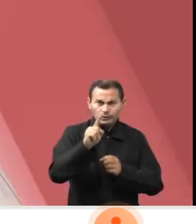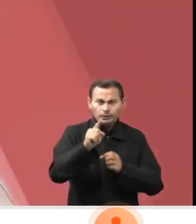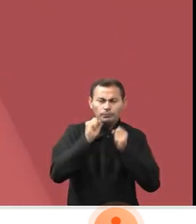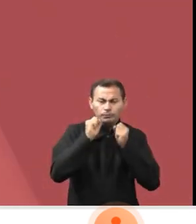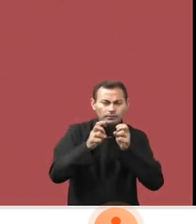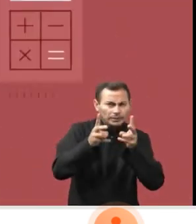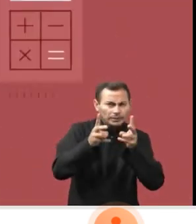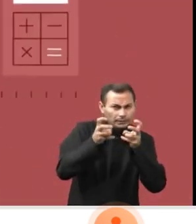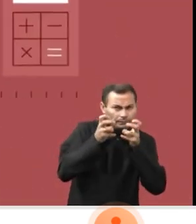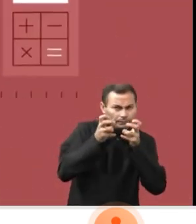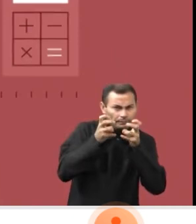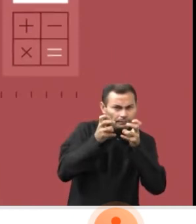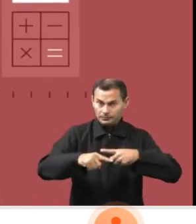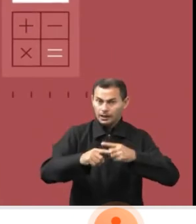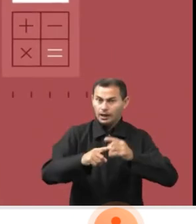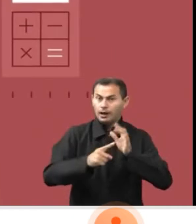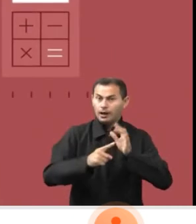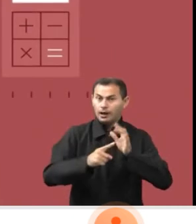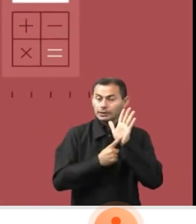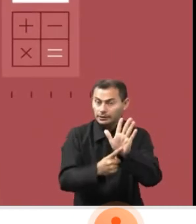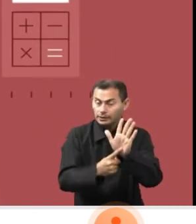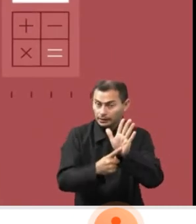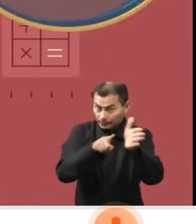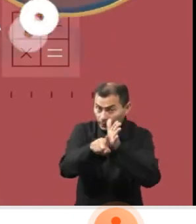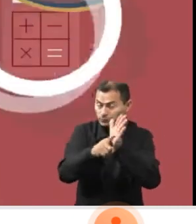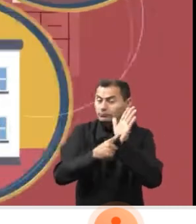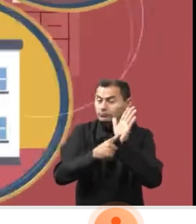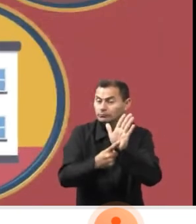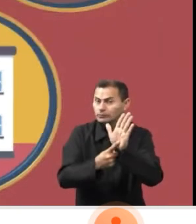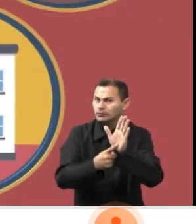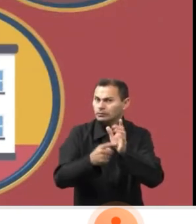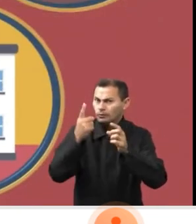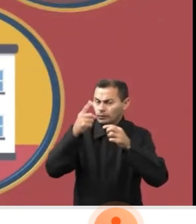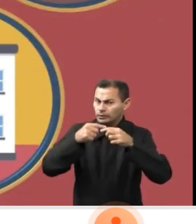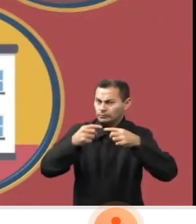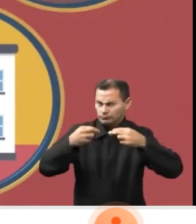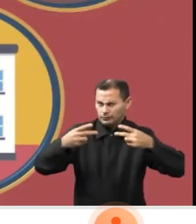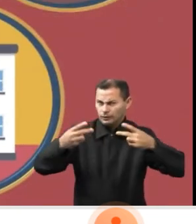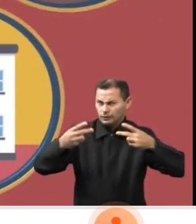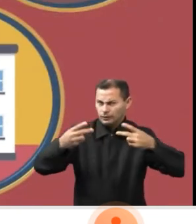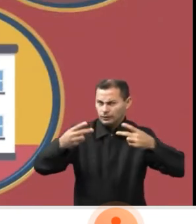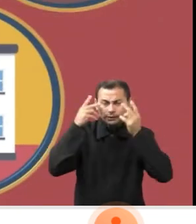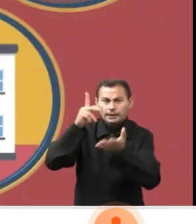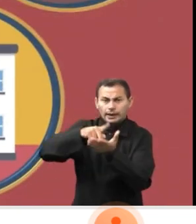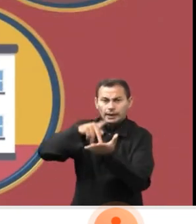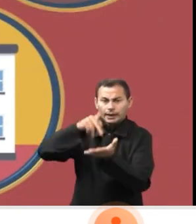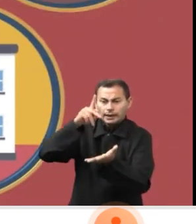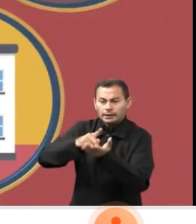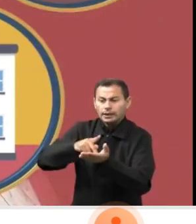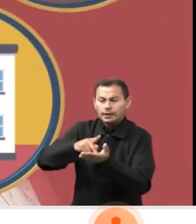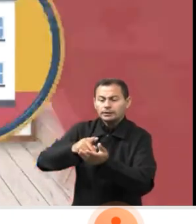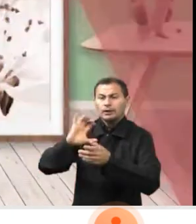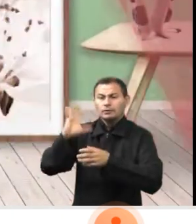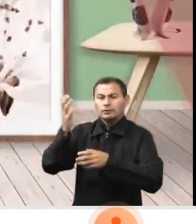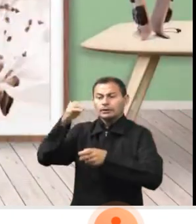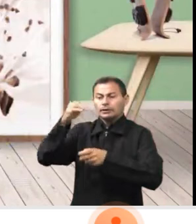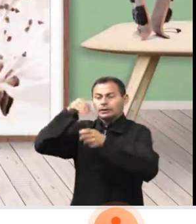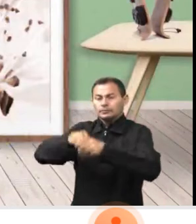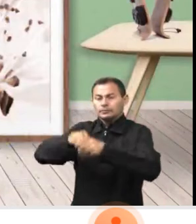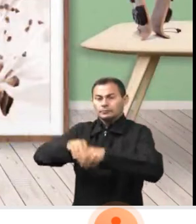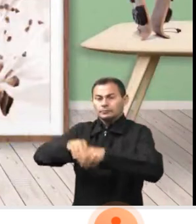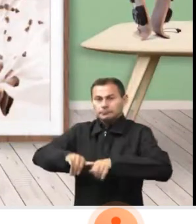o desafio apresentado tem como base situações comuns da realidade de mercado. Eles são